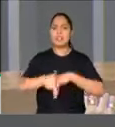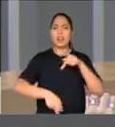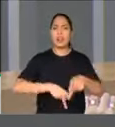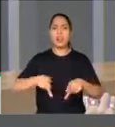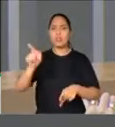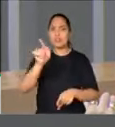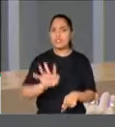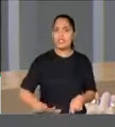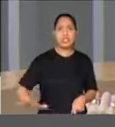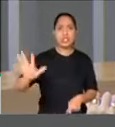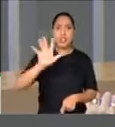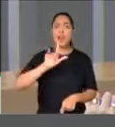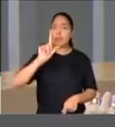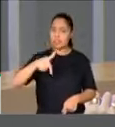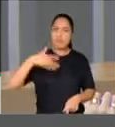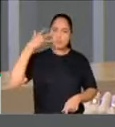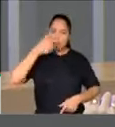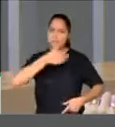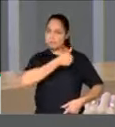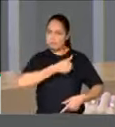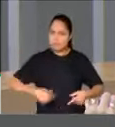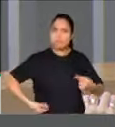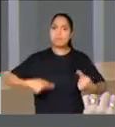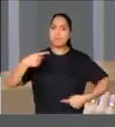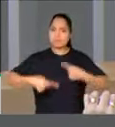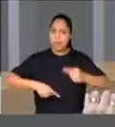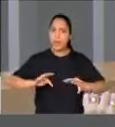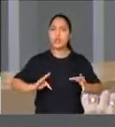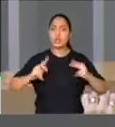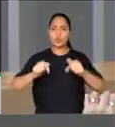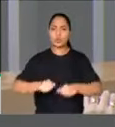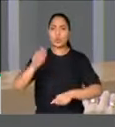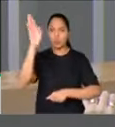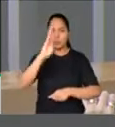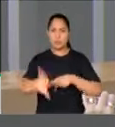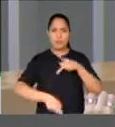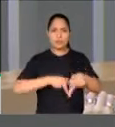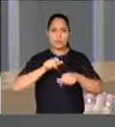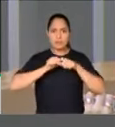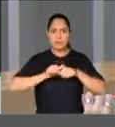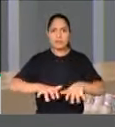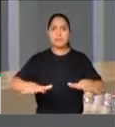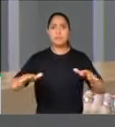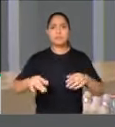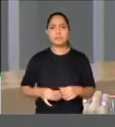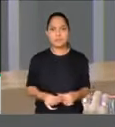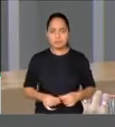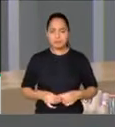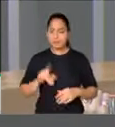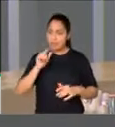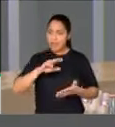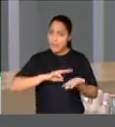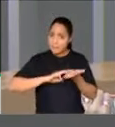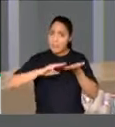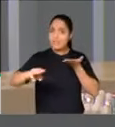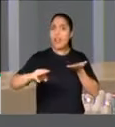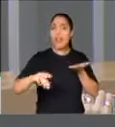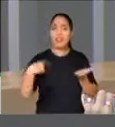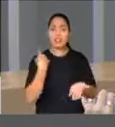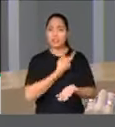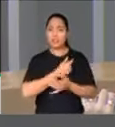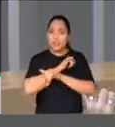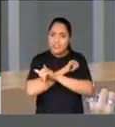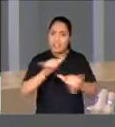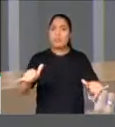políticas públicas que contemplem toda a população brasileira. Então, essa sempre é a mensagem. E